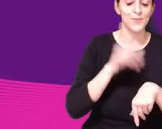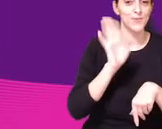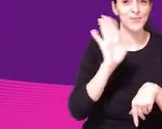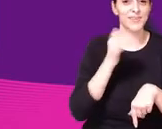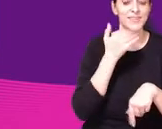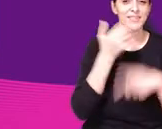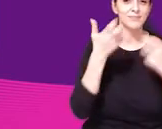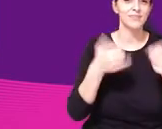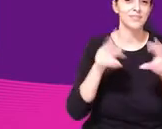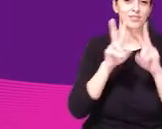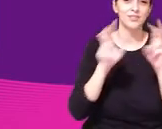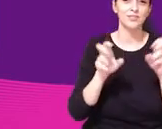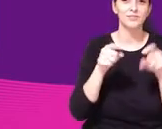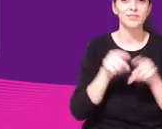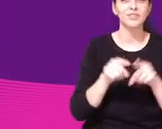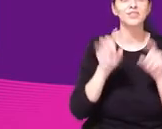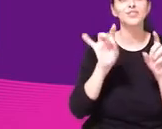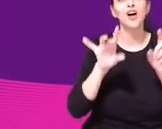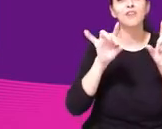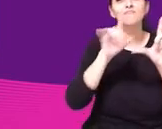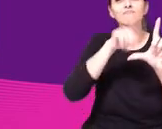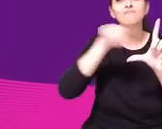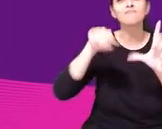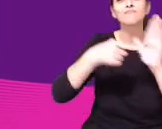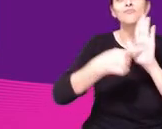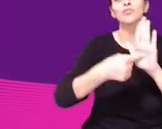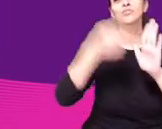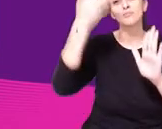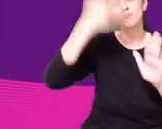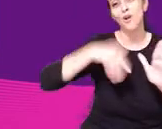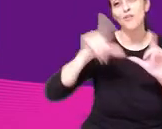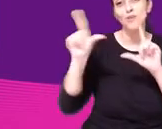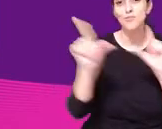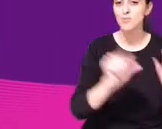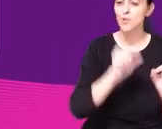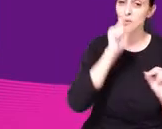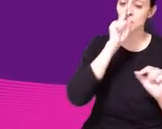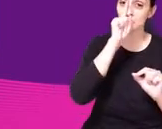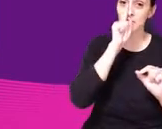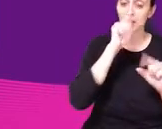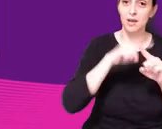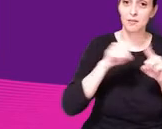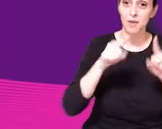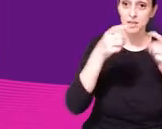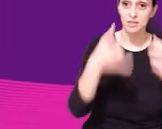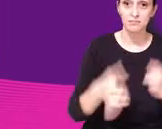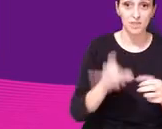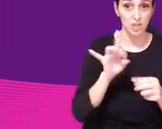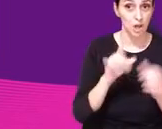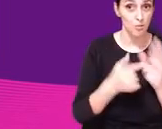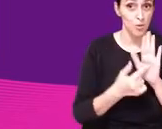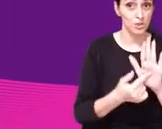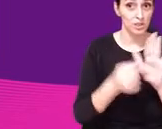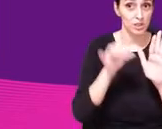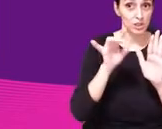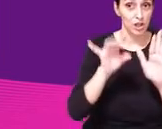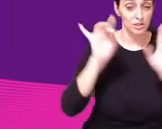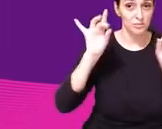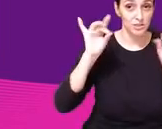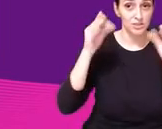isso, só estou colocando aqui a redução de risco, mas eu não estou falando isso para mostrar